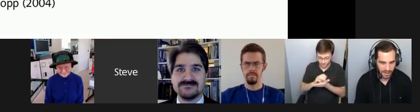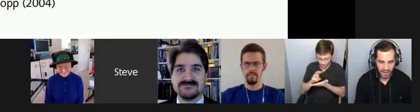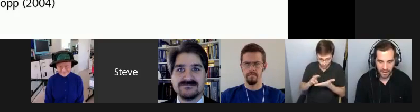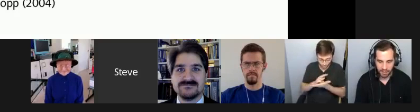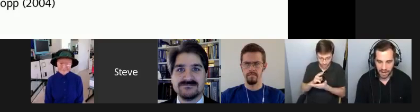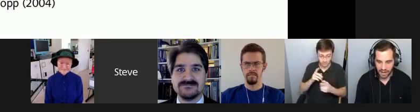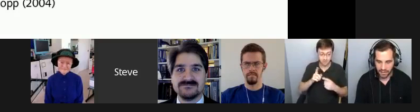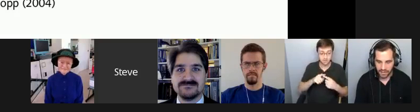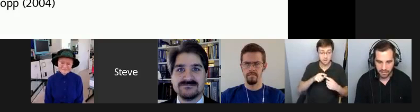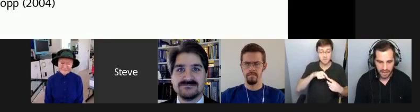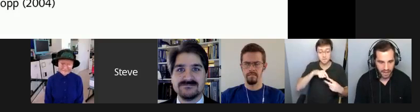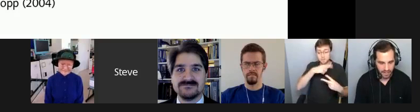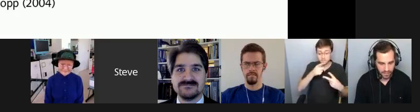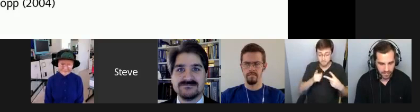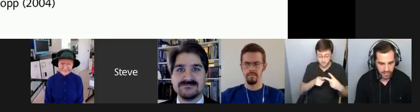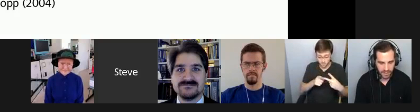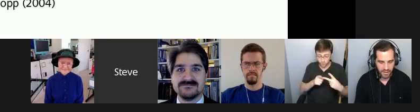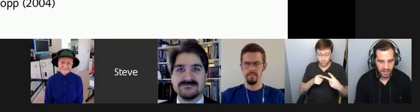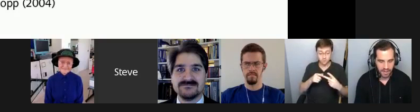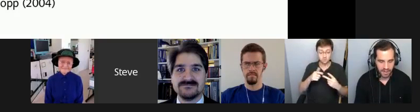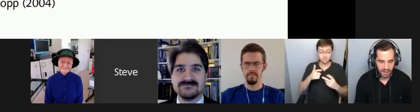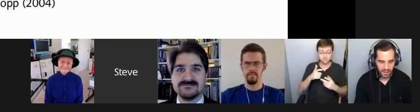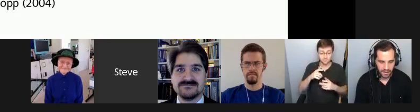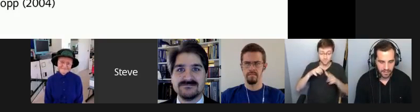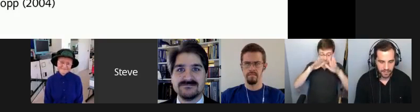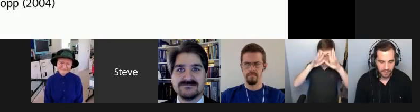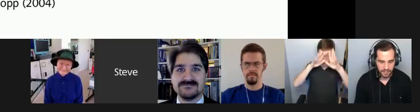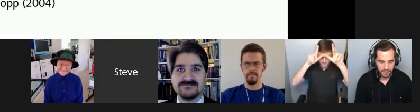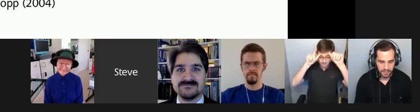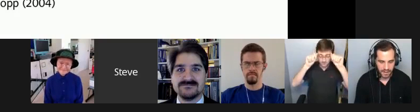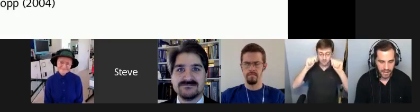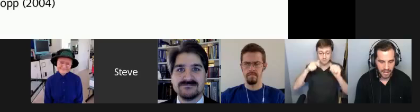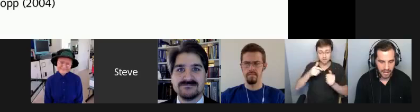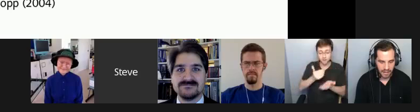Stumpf, Barretos e Barretos.